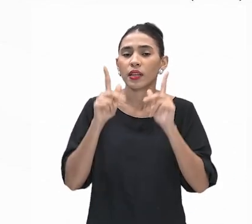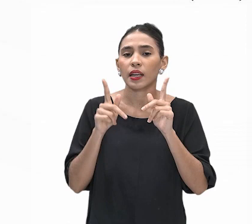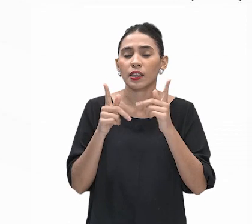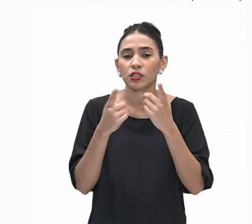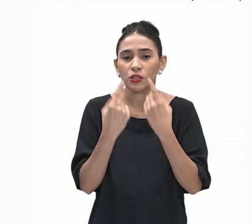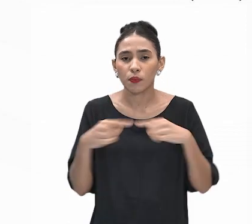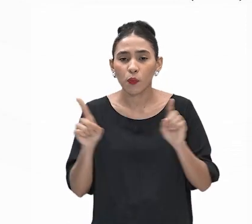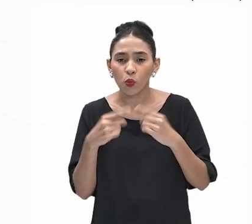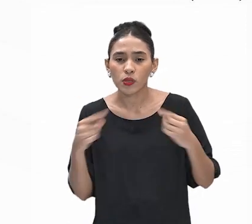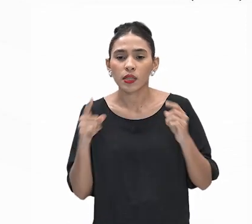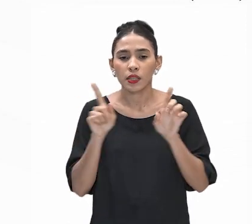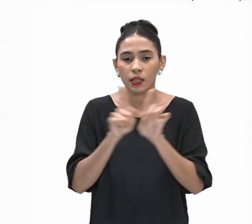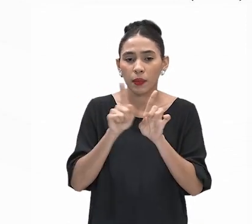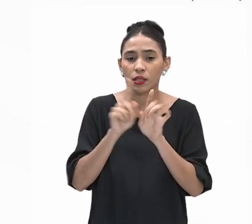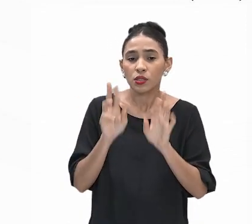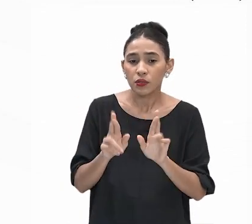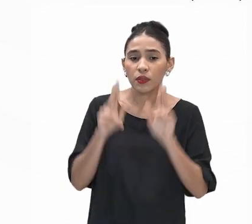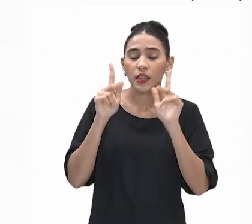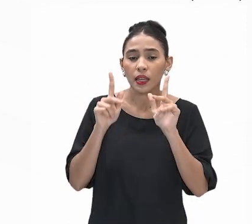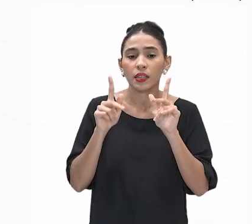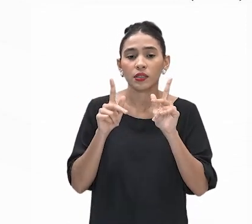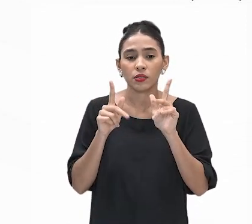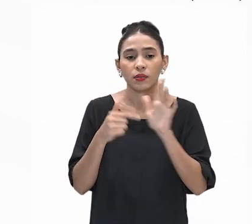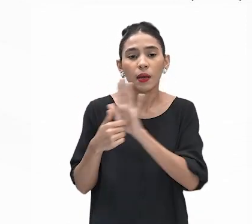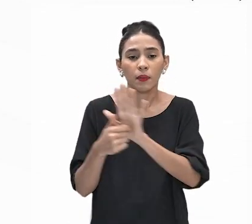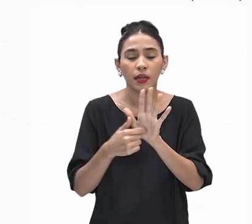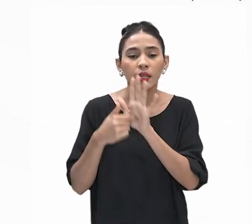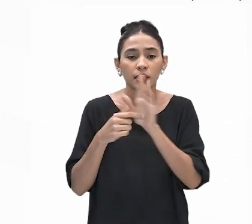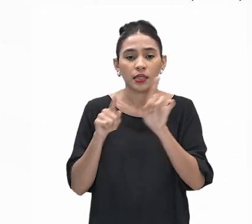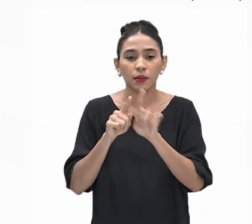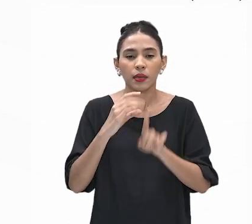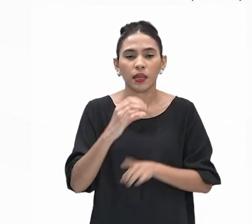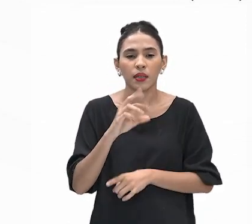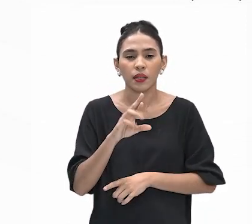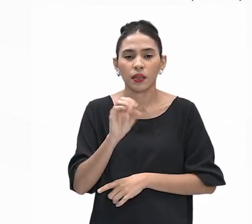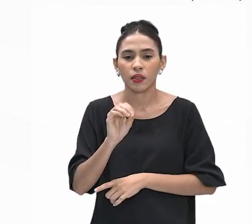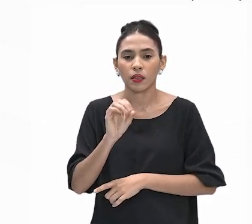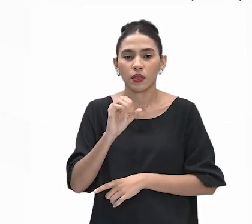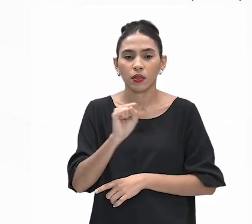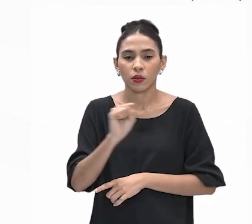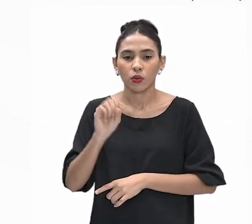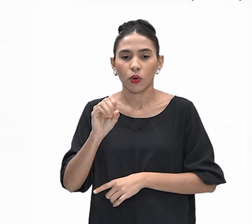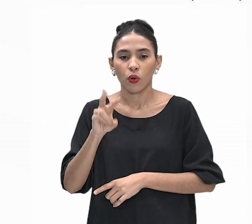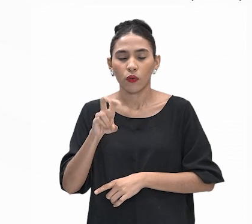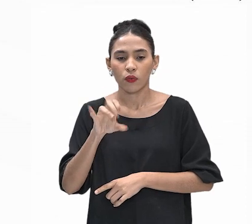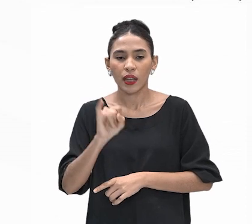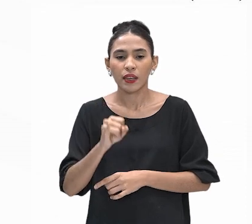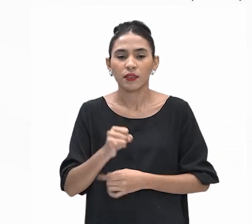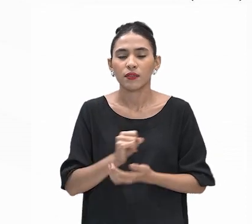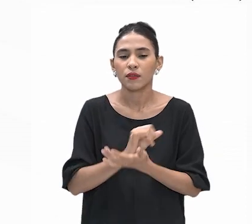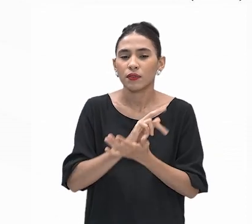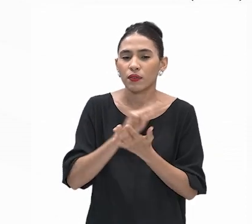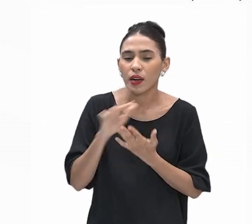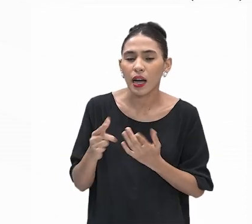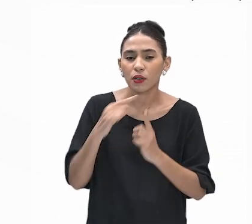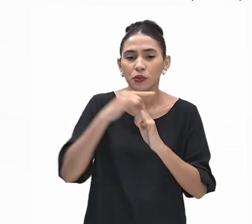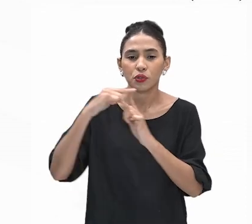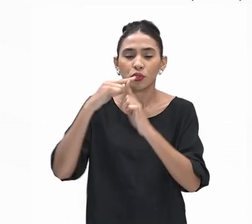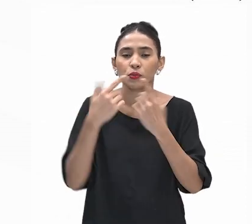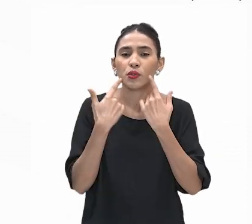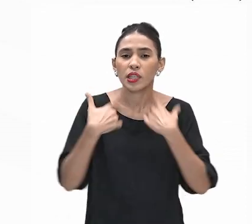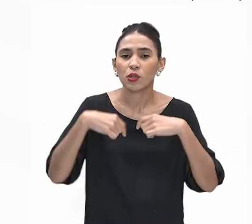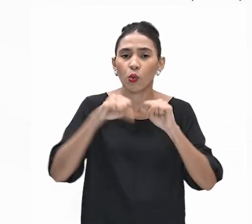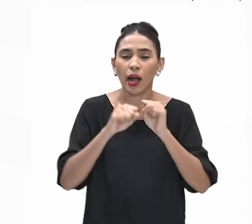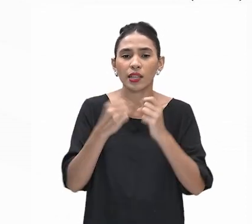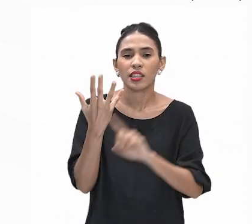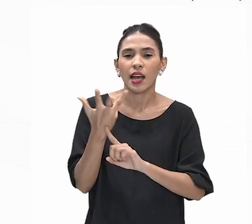Câmara do Amazonas também realiza covers com diversas manifestações e linguagens artísticas. Ora,